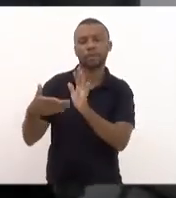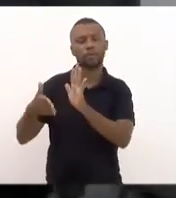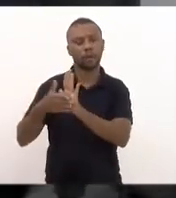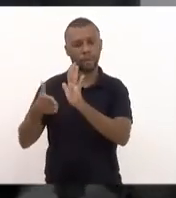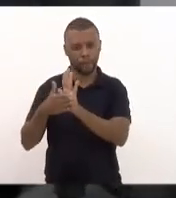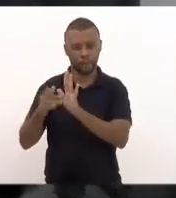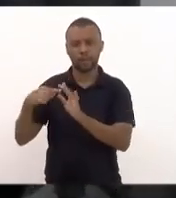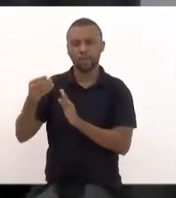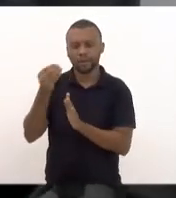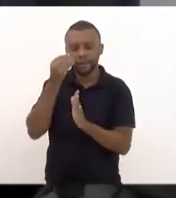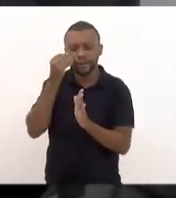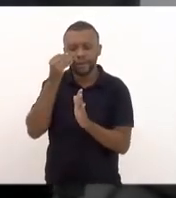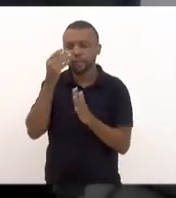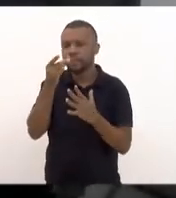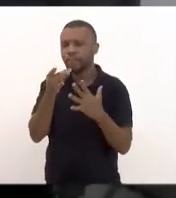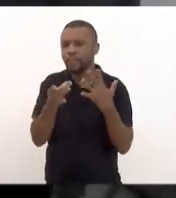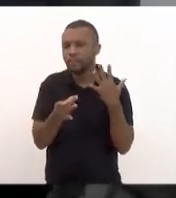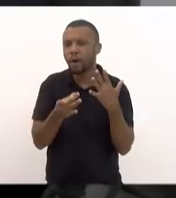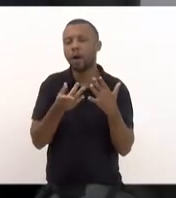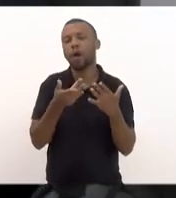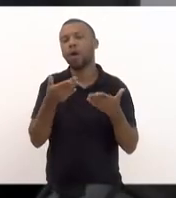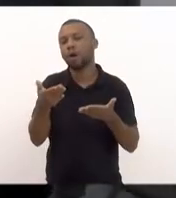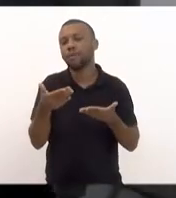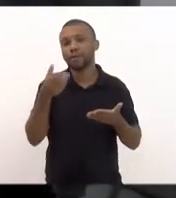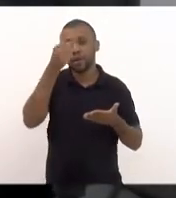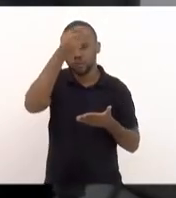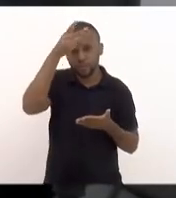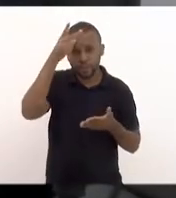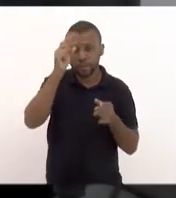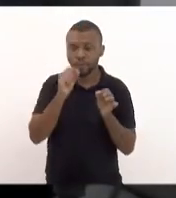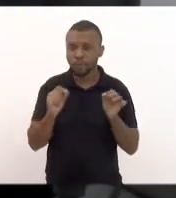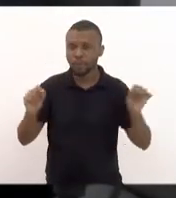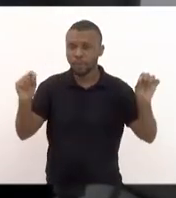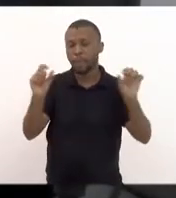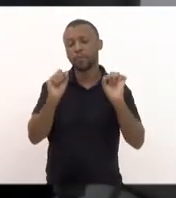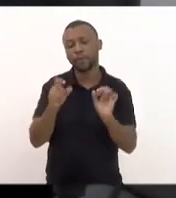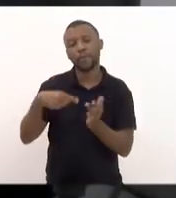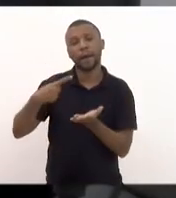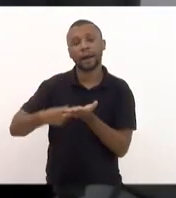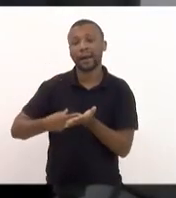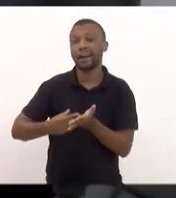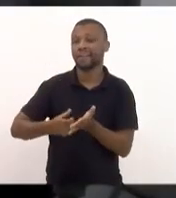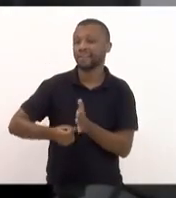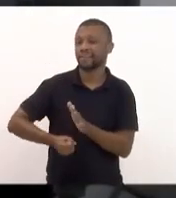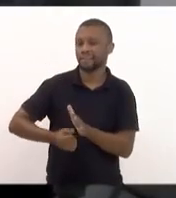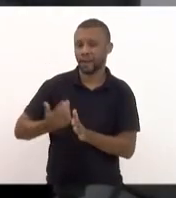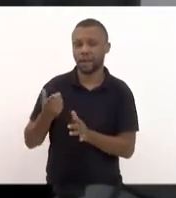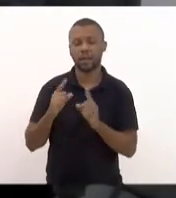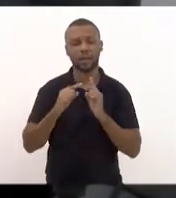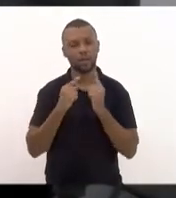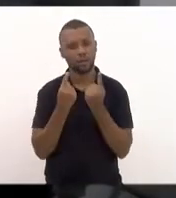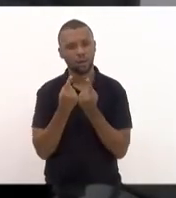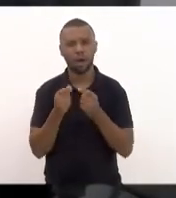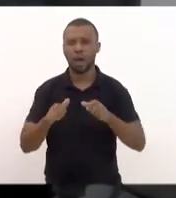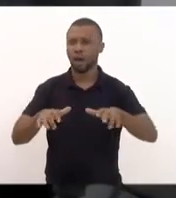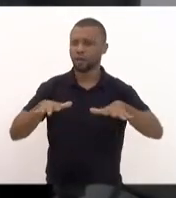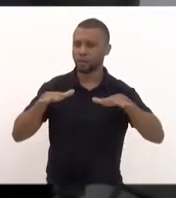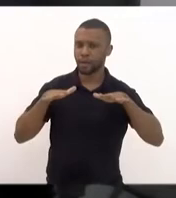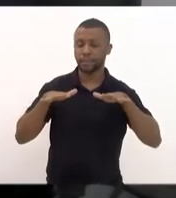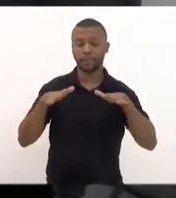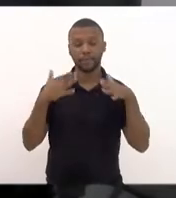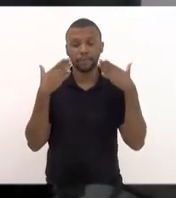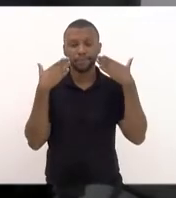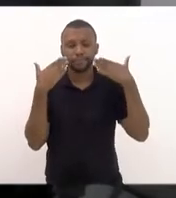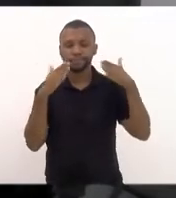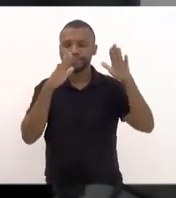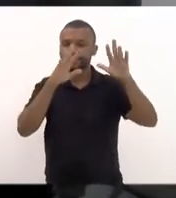isso melhor, né? Chamando os municípios, podemos fazer mais de uma audiência para fazer talvez uma abordagem regional,